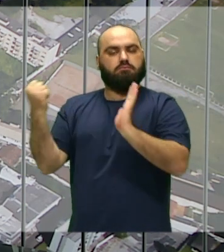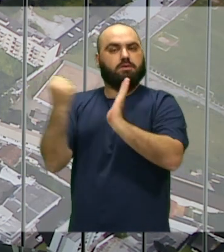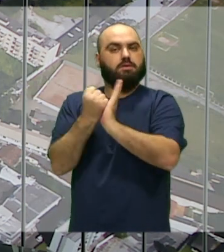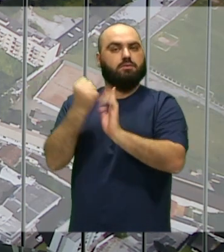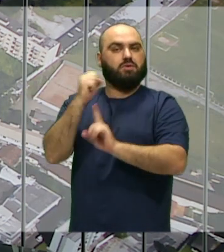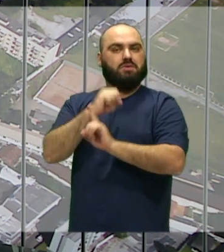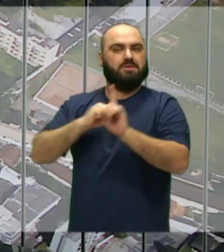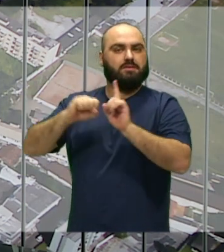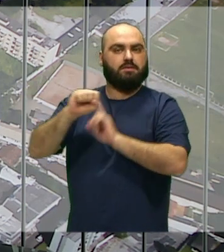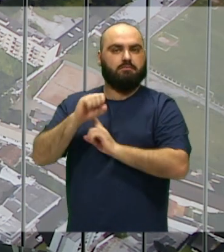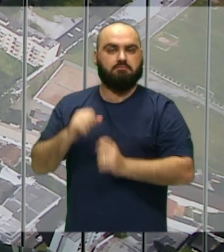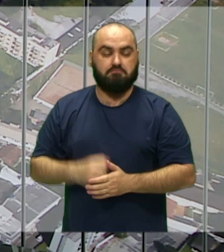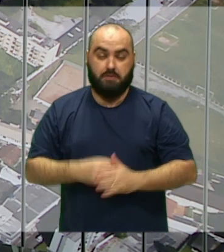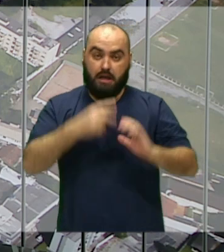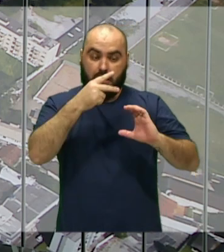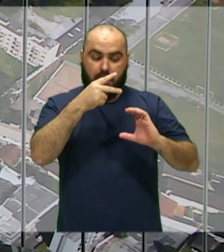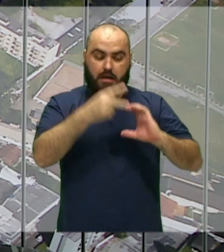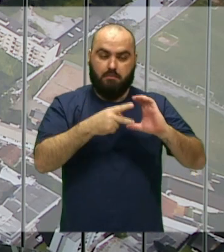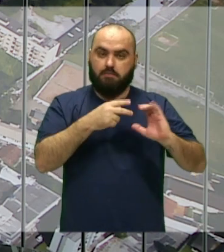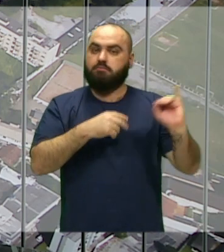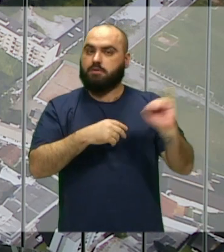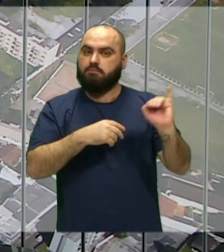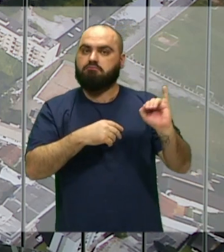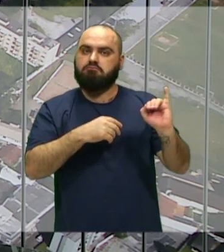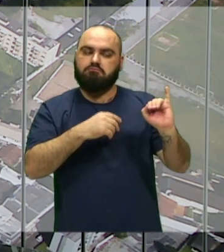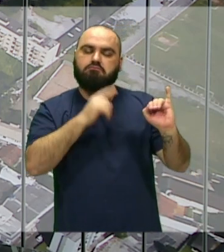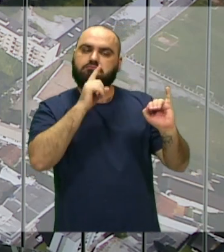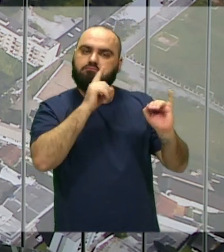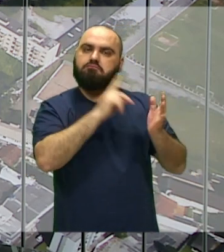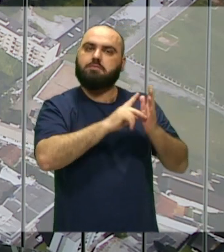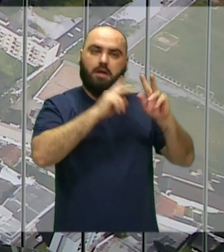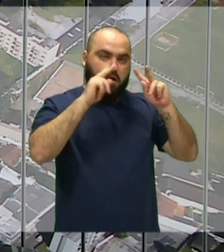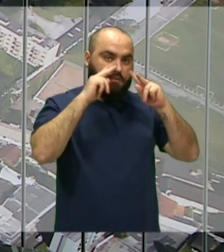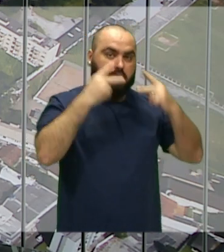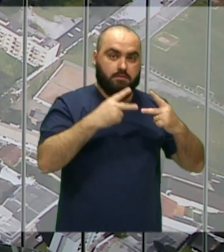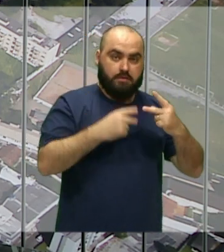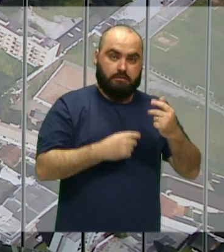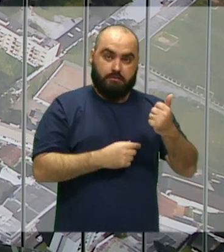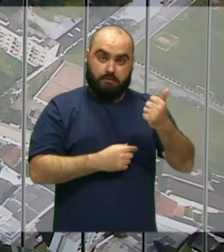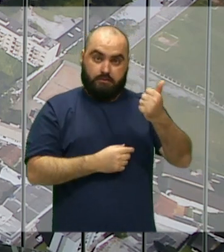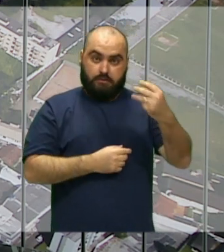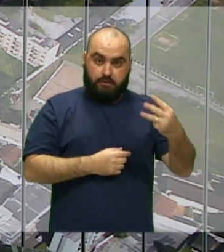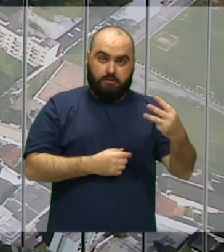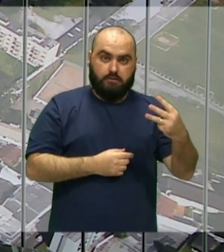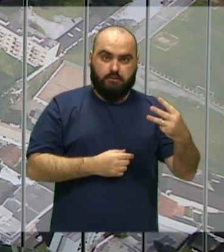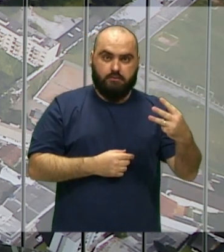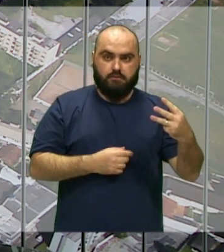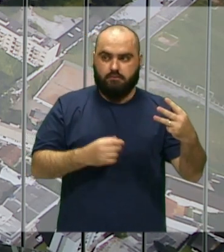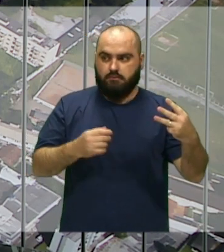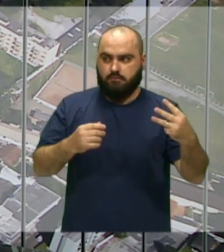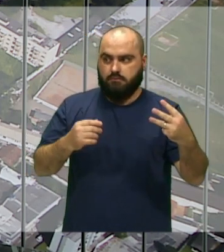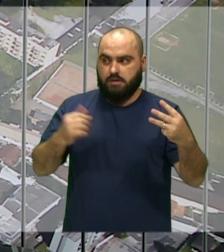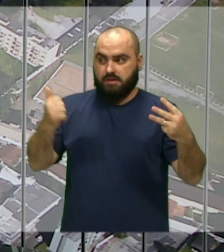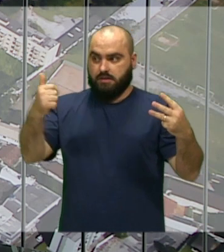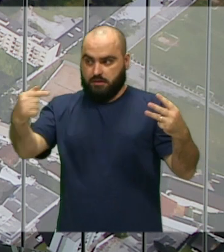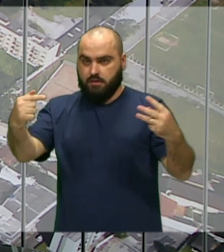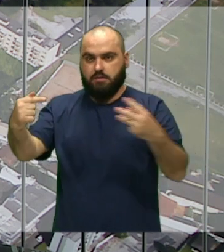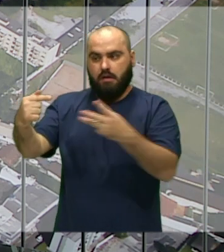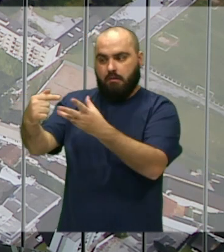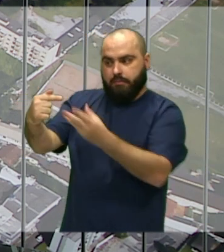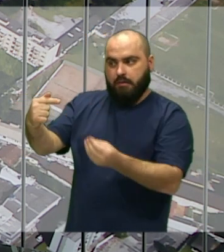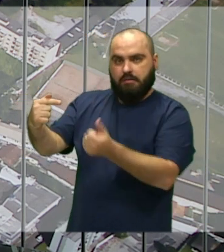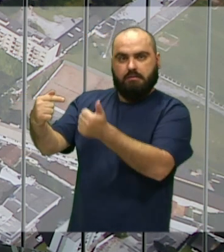poder legislativo foi reconhecido por contribuir com 13 dos 17 objetivos do desenvolvimento